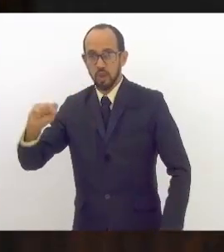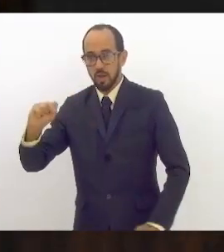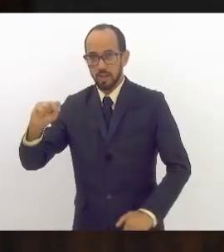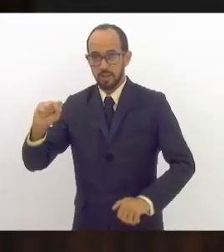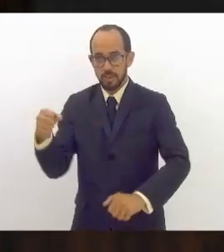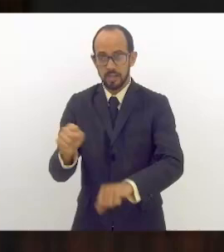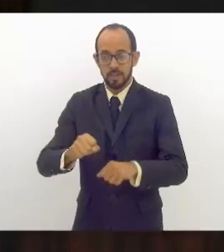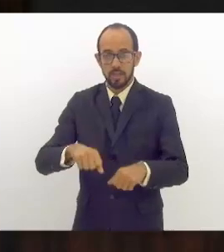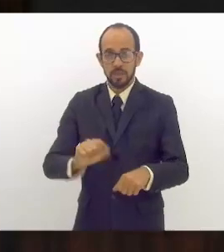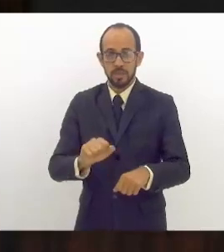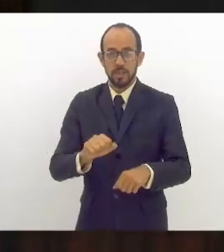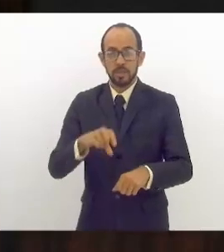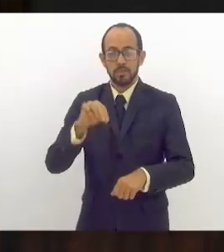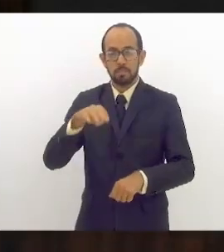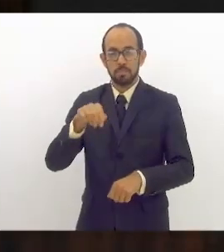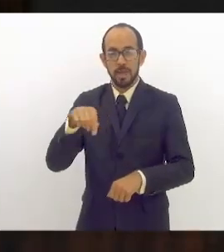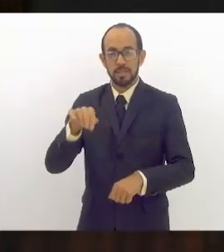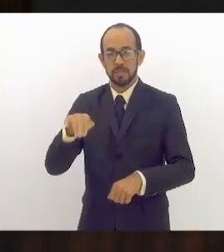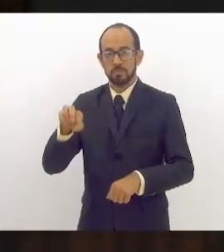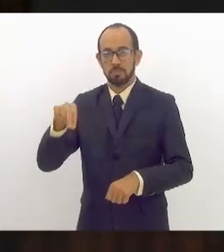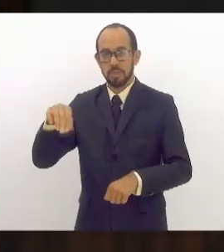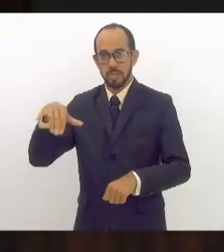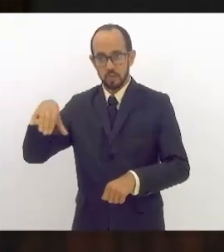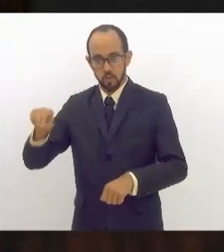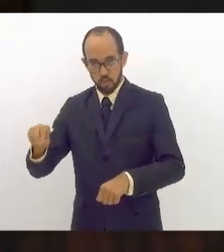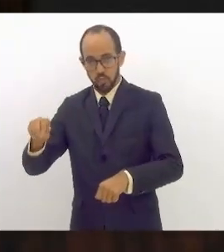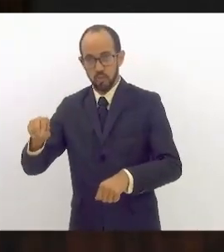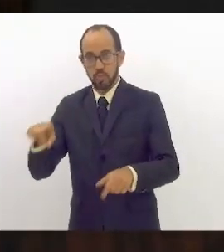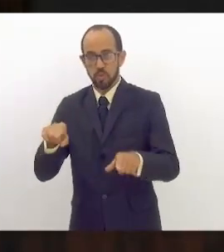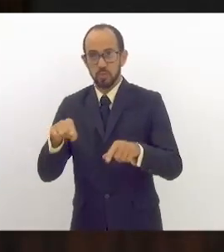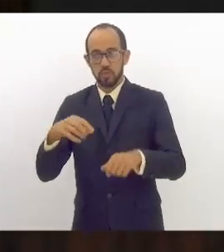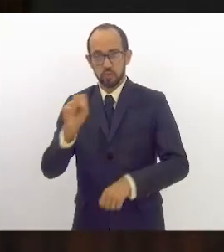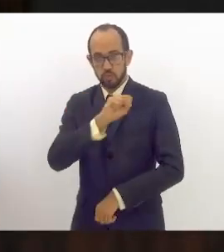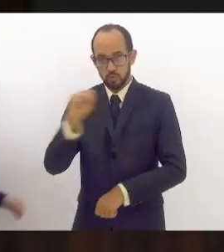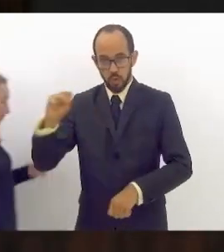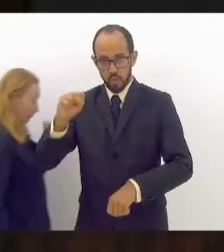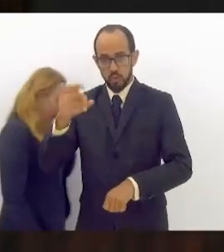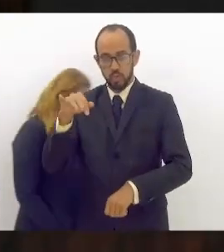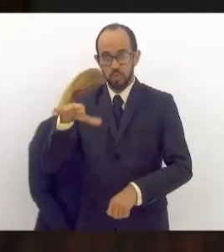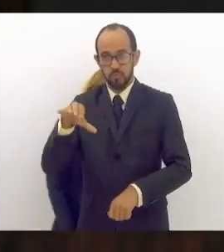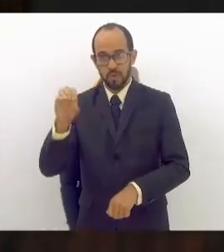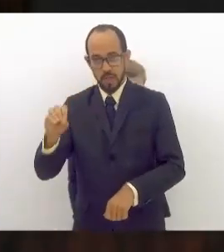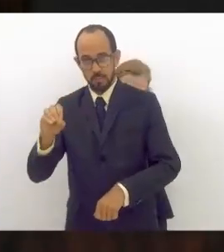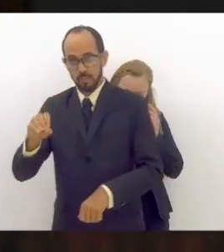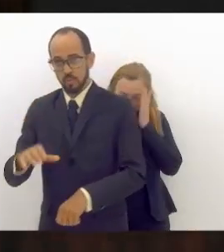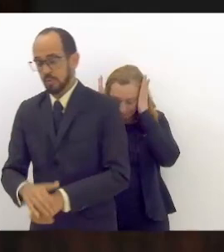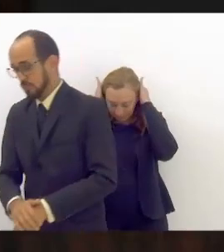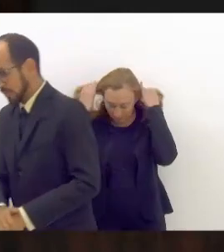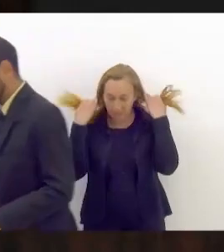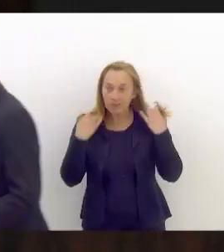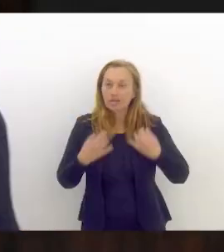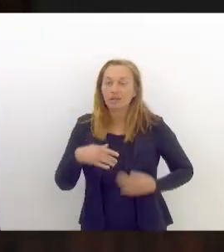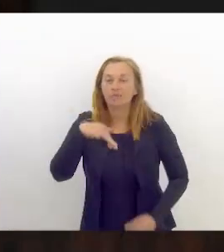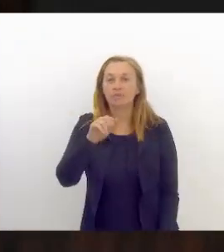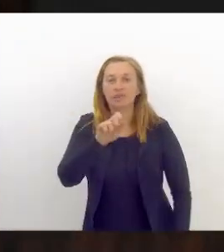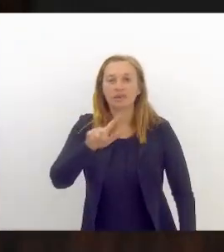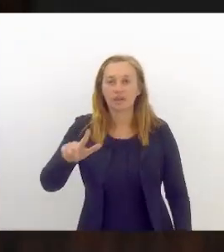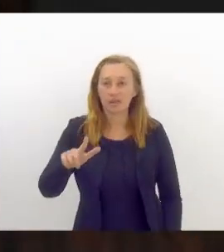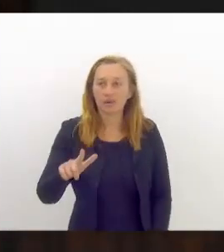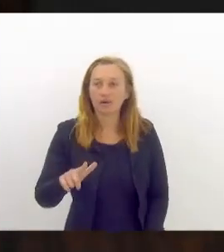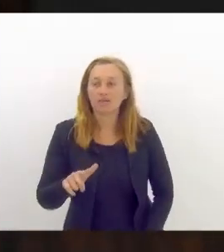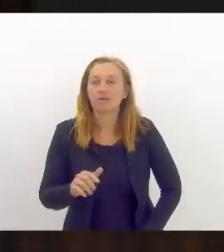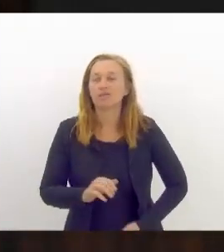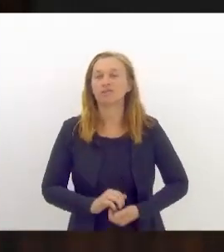Marci Maximino de Assunção Leite o sogro de Fábio Queiroz Miguel Chianca da